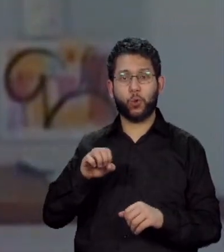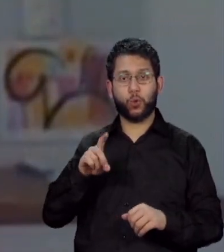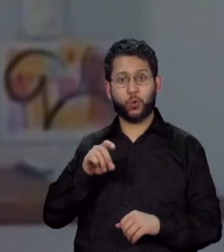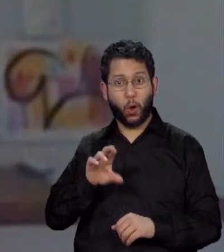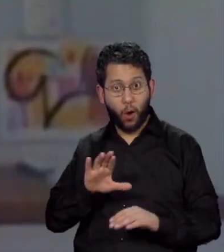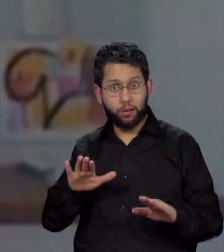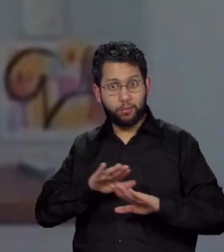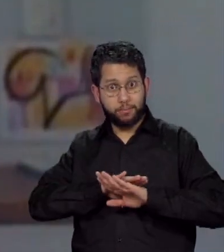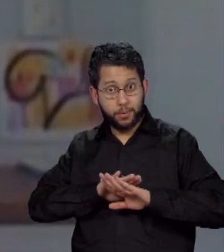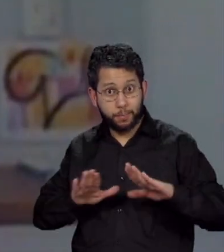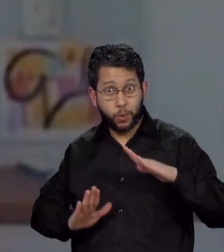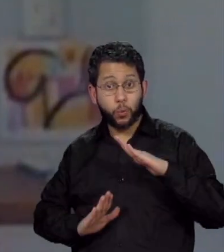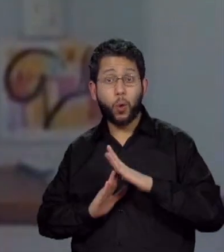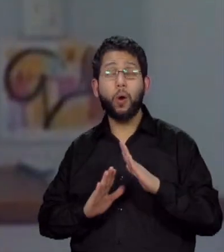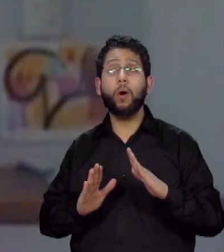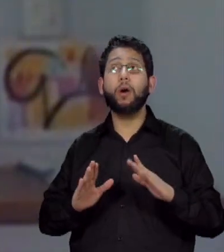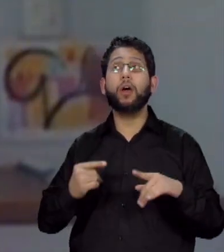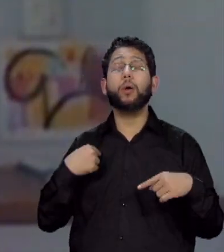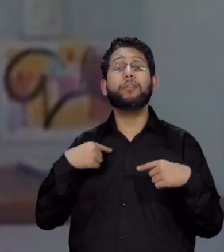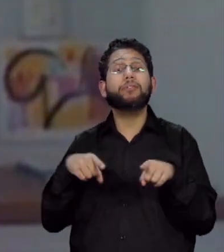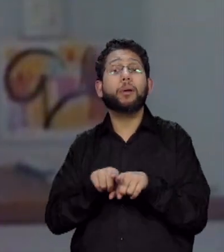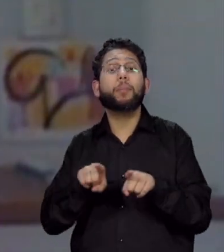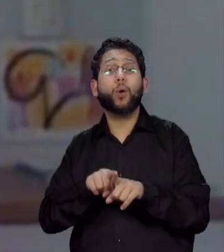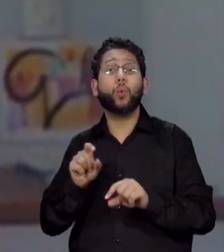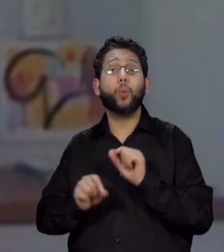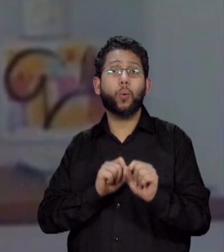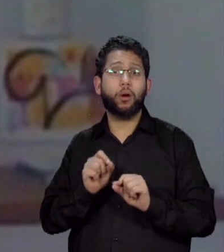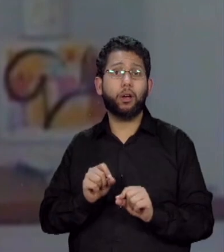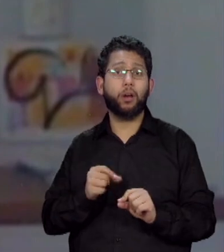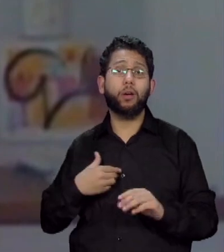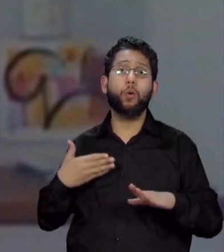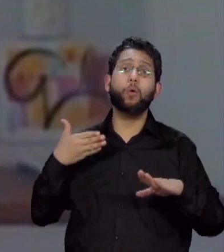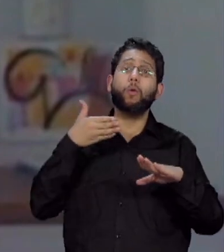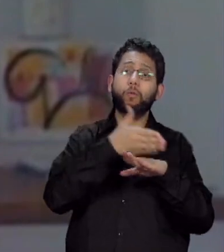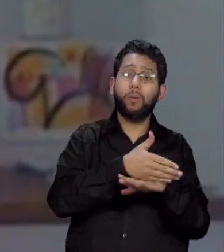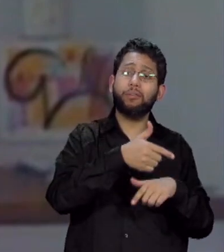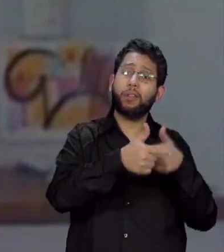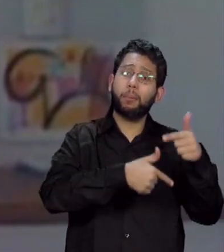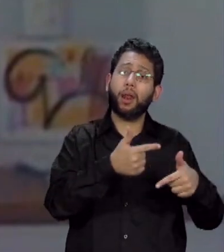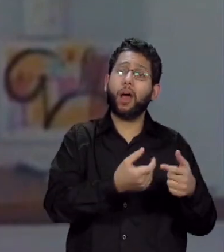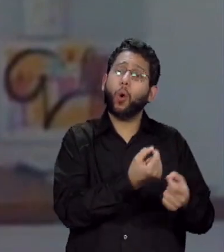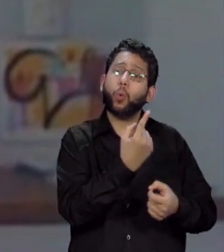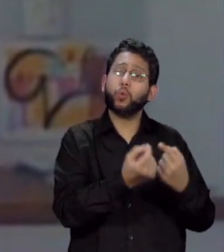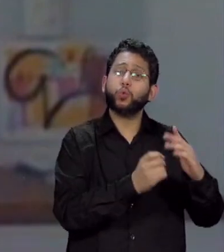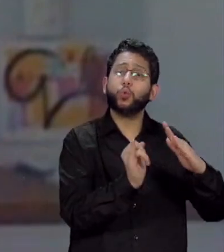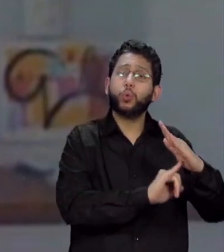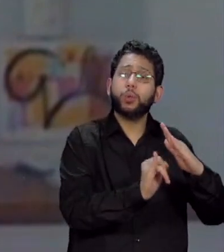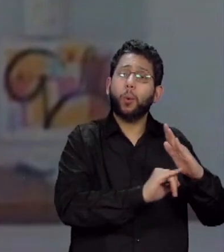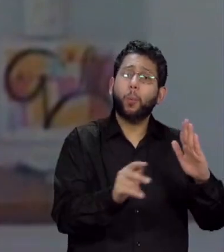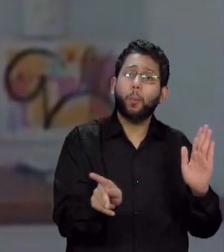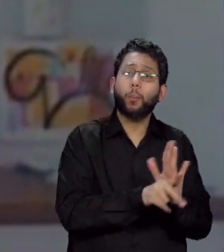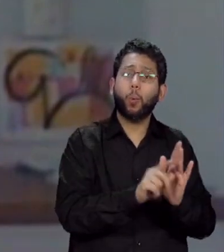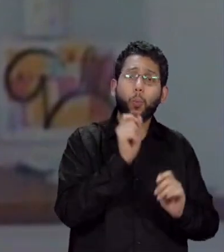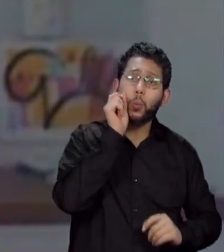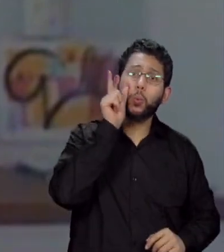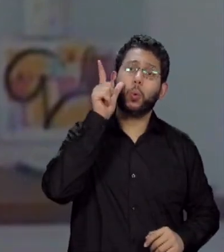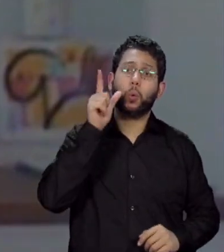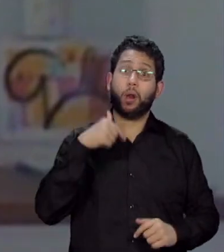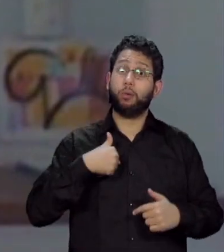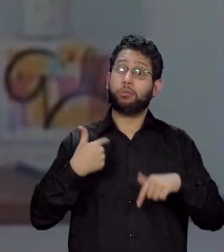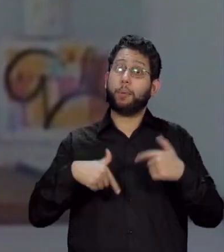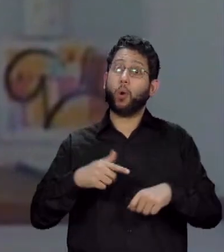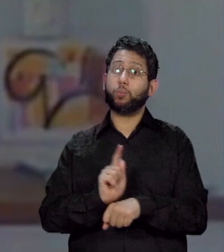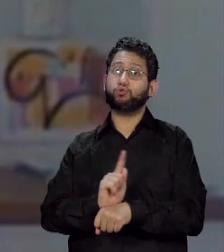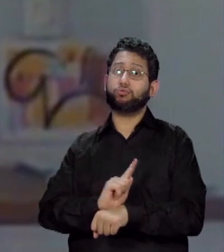trajetória acadêmica, eu tive algumas experiências em instituições culturais, né? Que eu trabalhei como